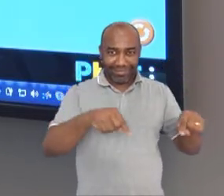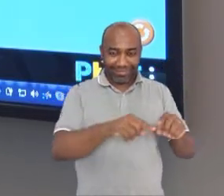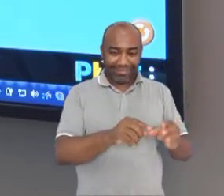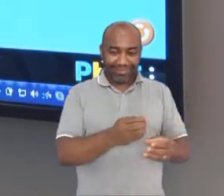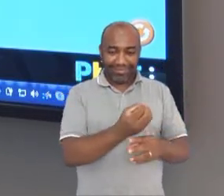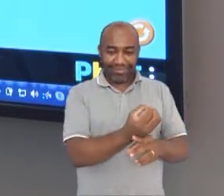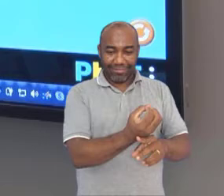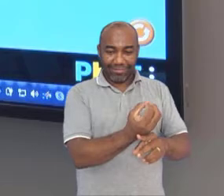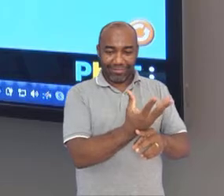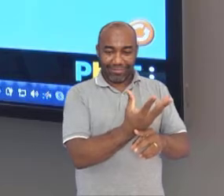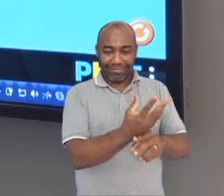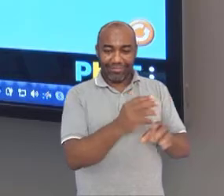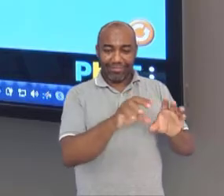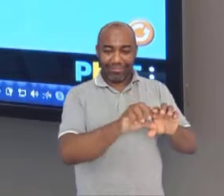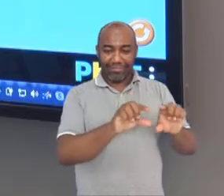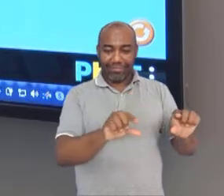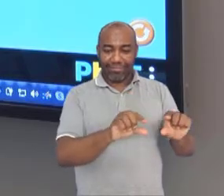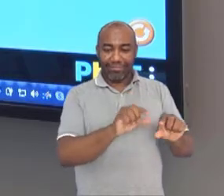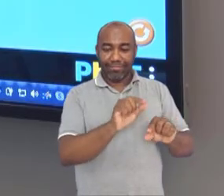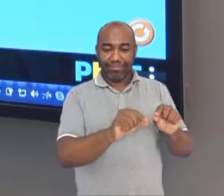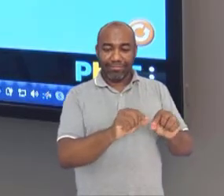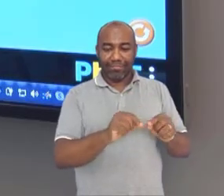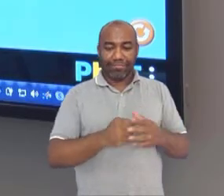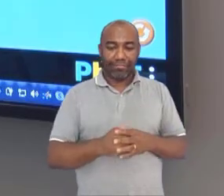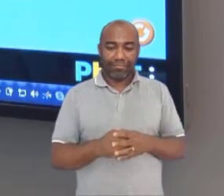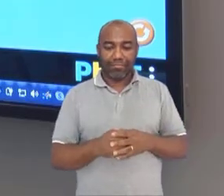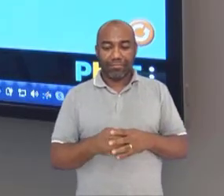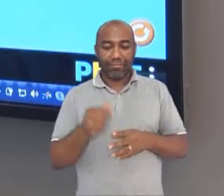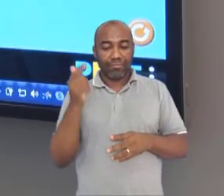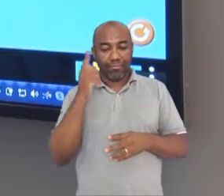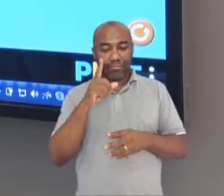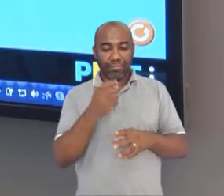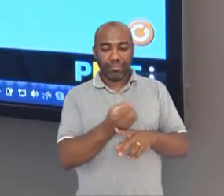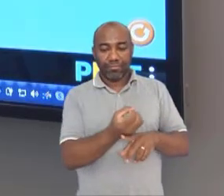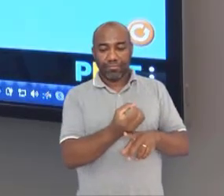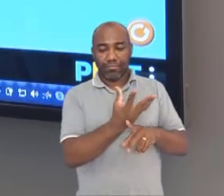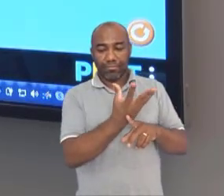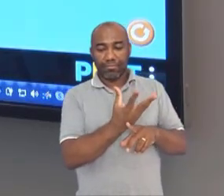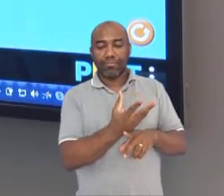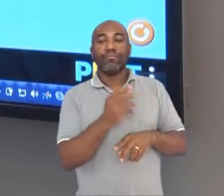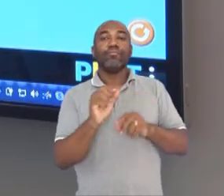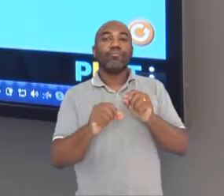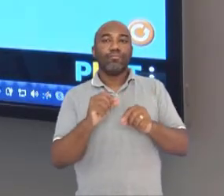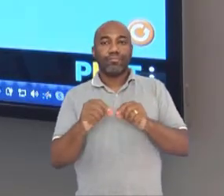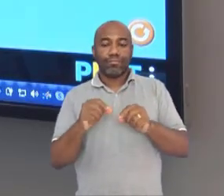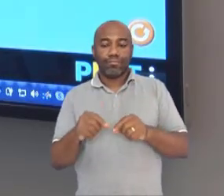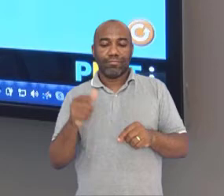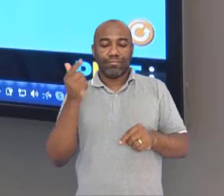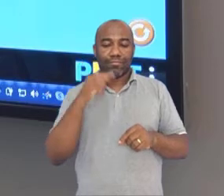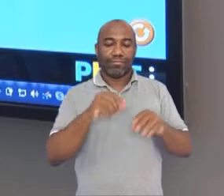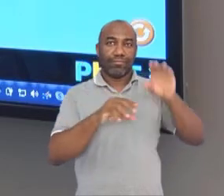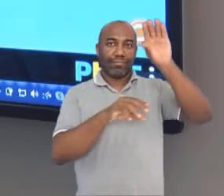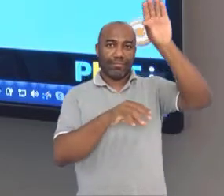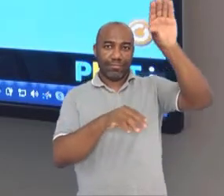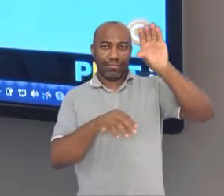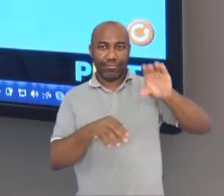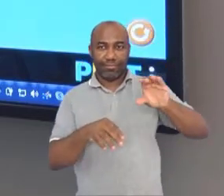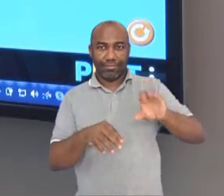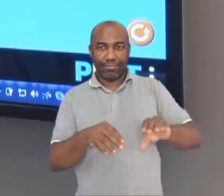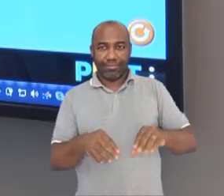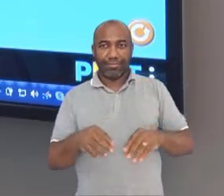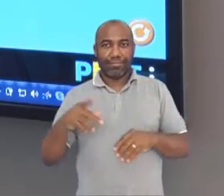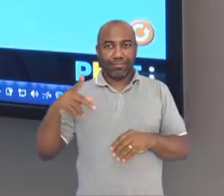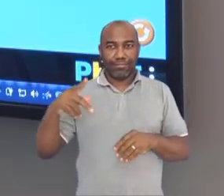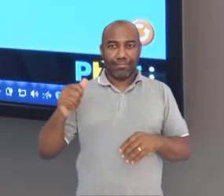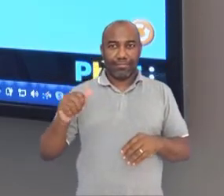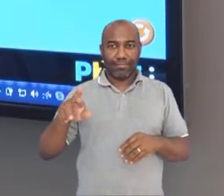circuito com 2 ou mais caminhos, você tem uma associação em paralelo. A